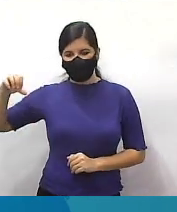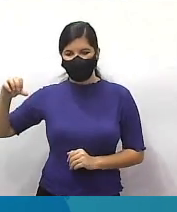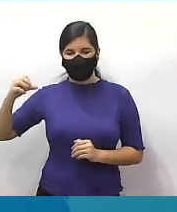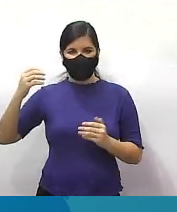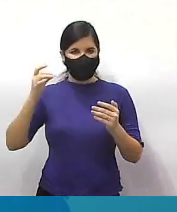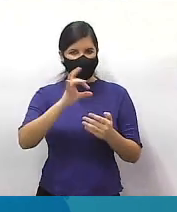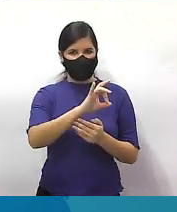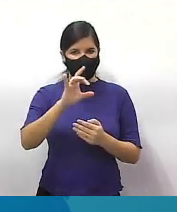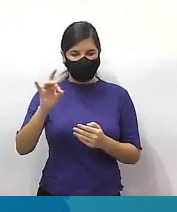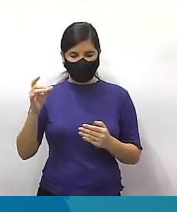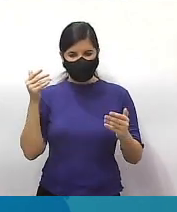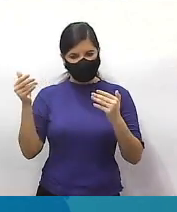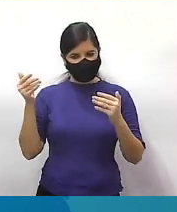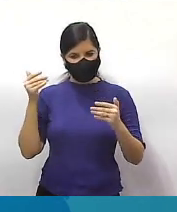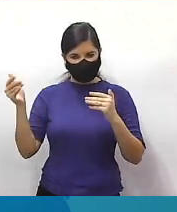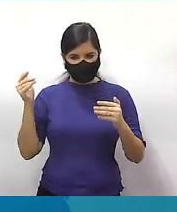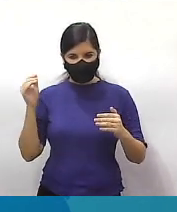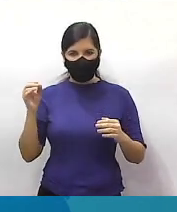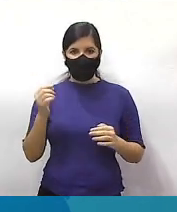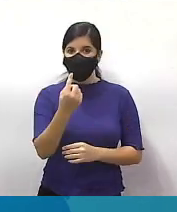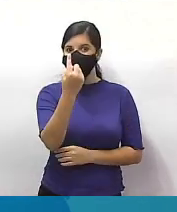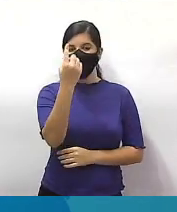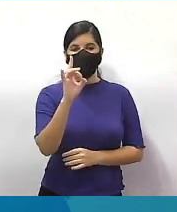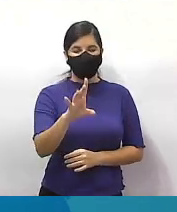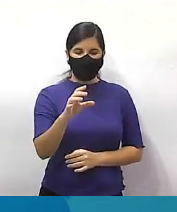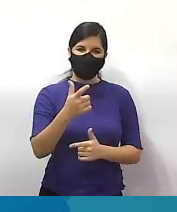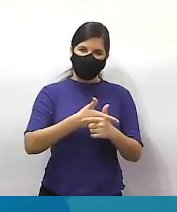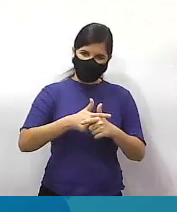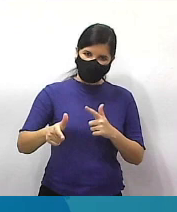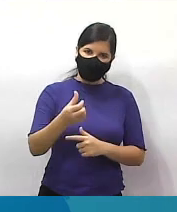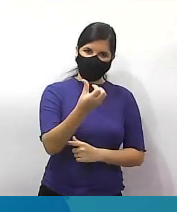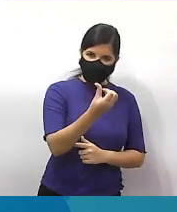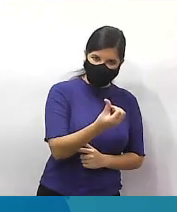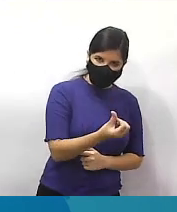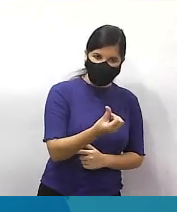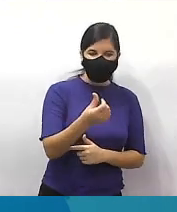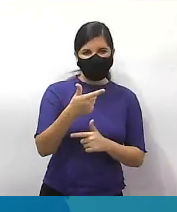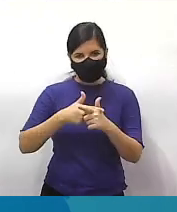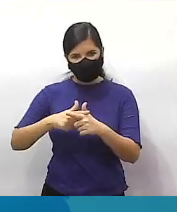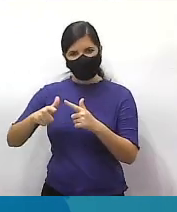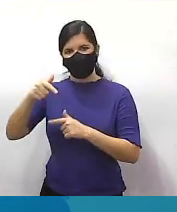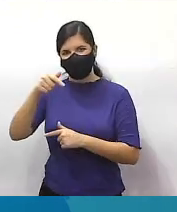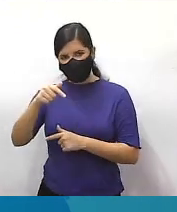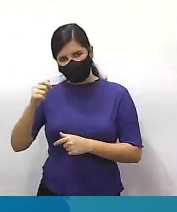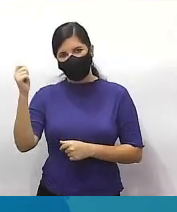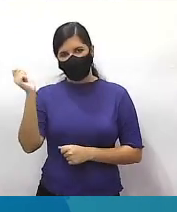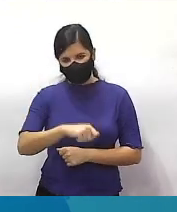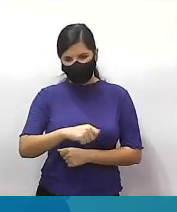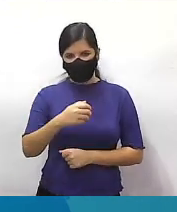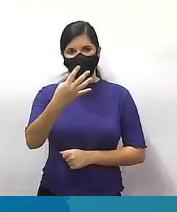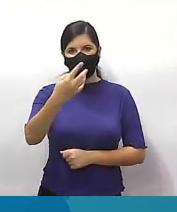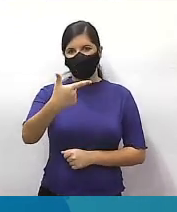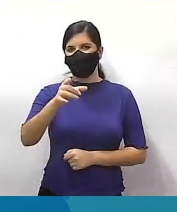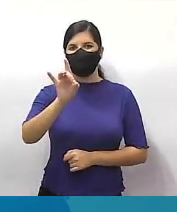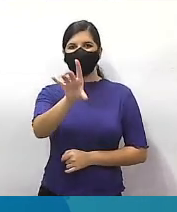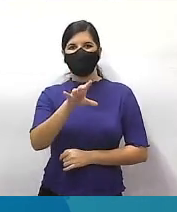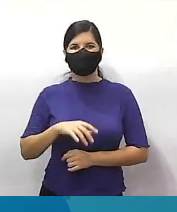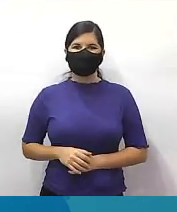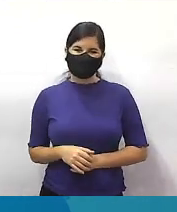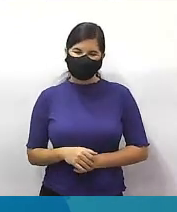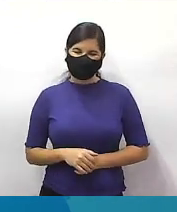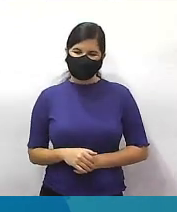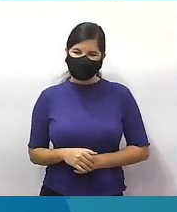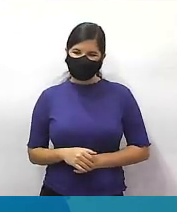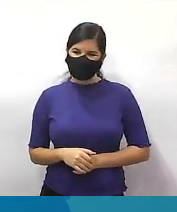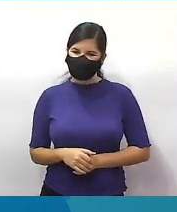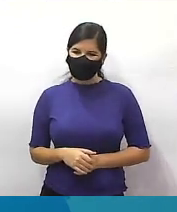deles. E é lógico que o único que consegue ser múltiplo e divisor de 6 e 7 ao mesmo tempo é o 42. 41 não